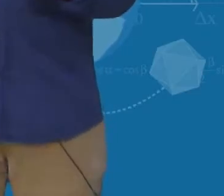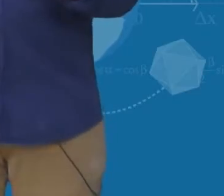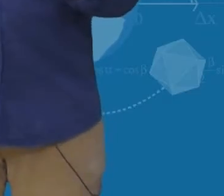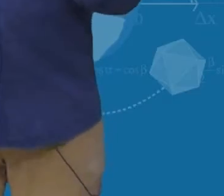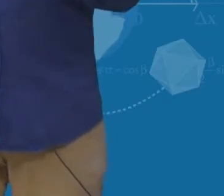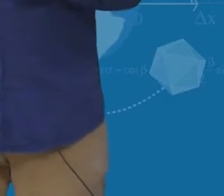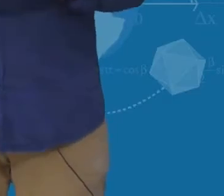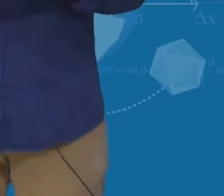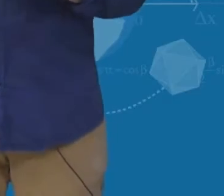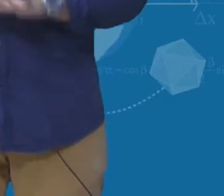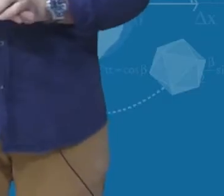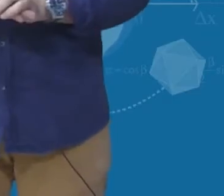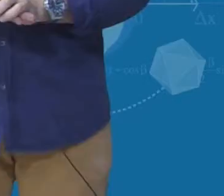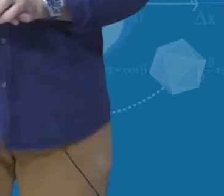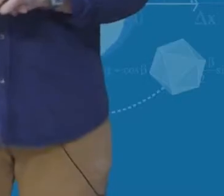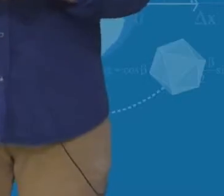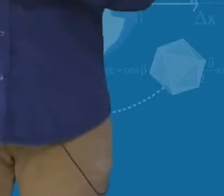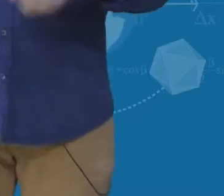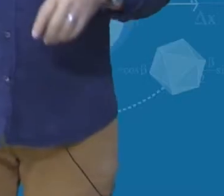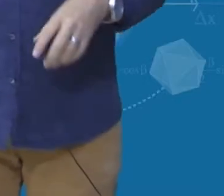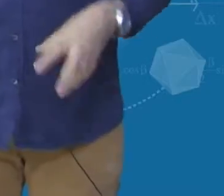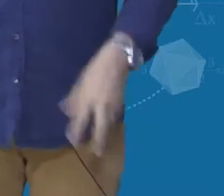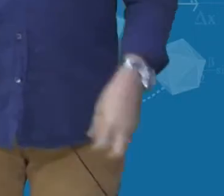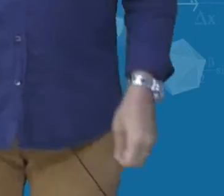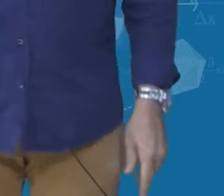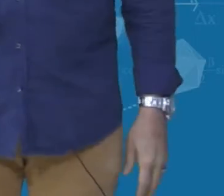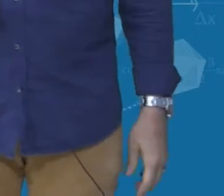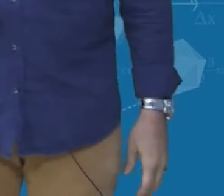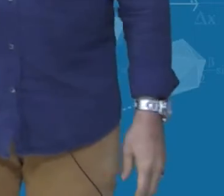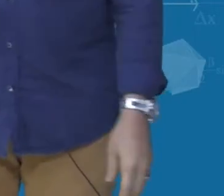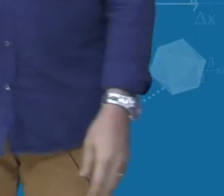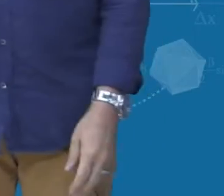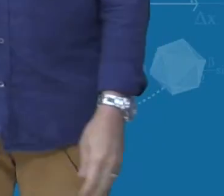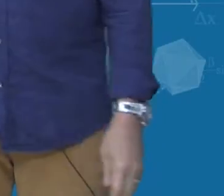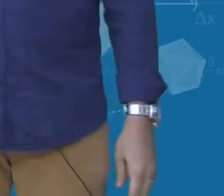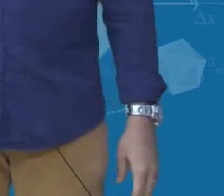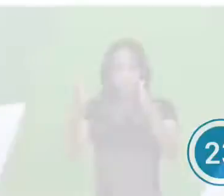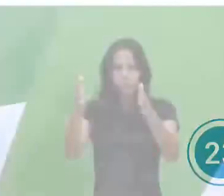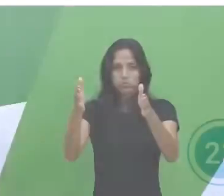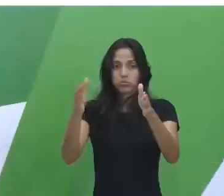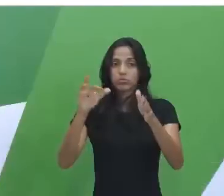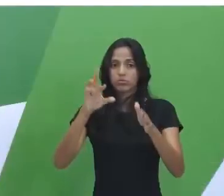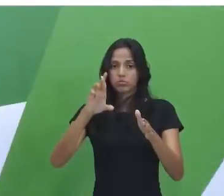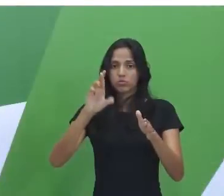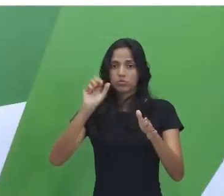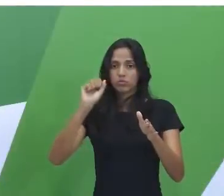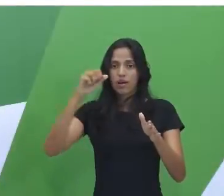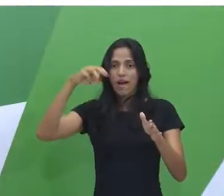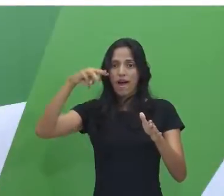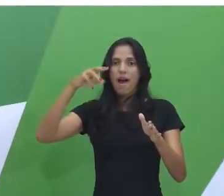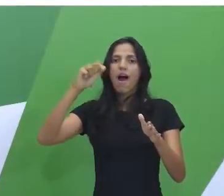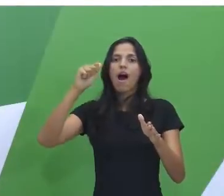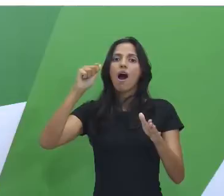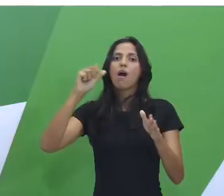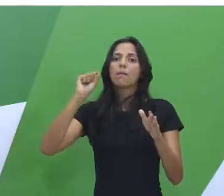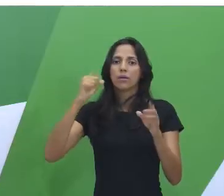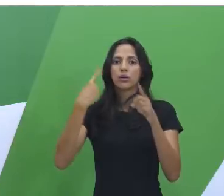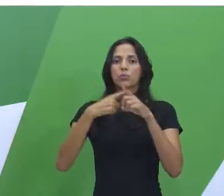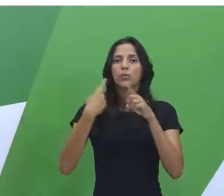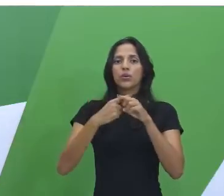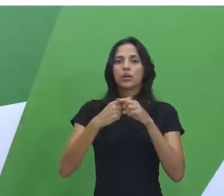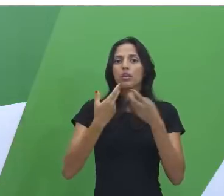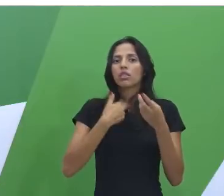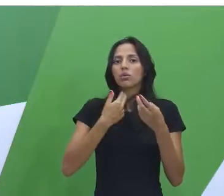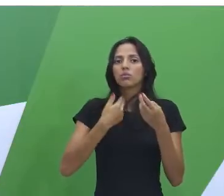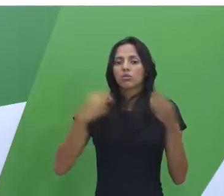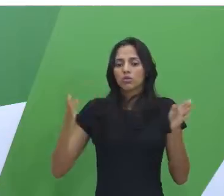Da angulação. Então, na construção de rampas, planos inclinados,